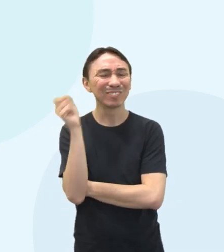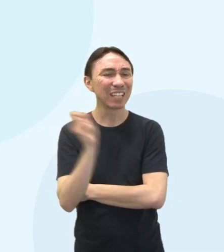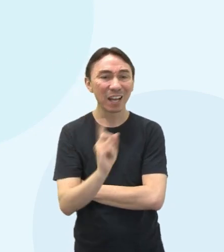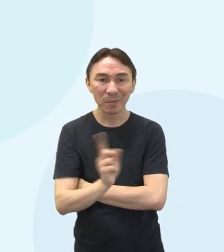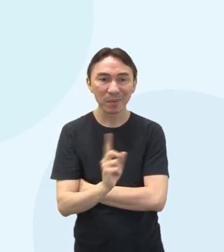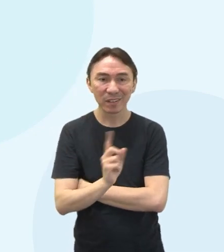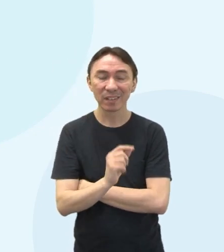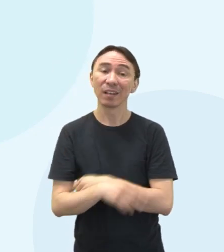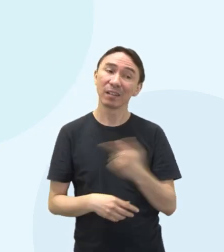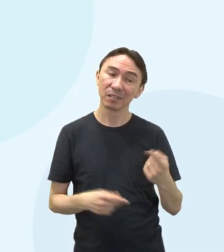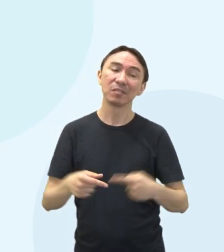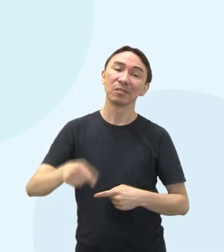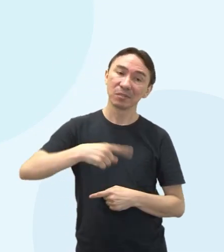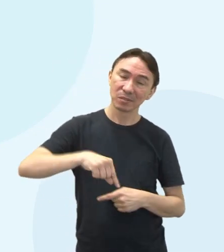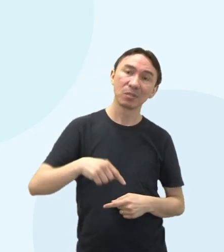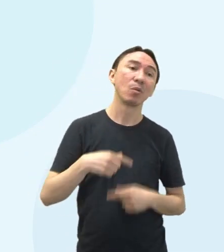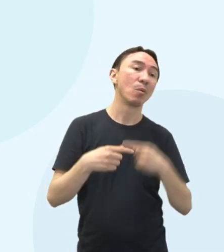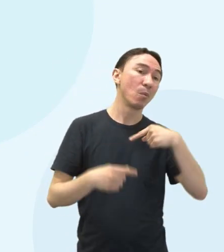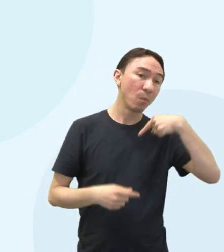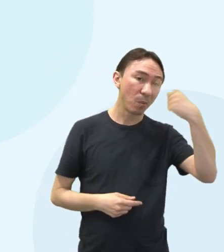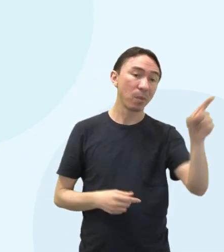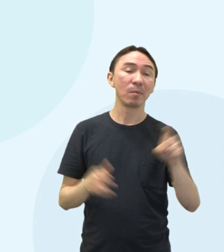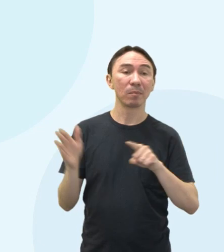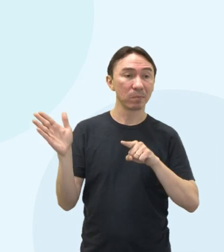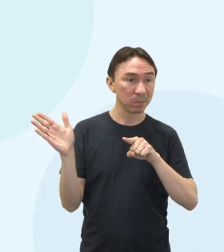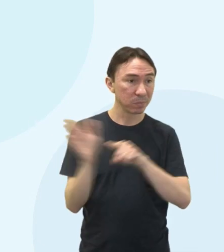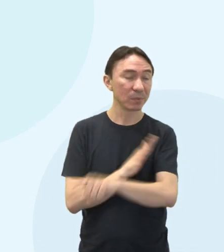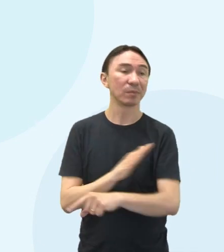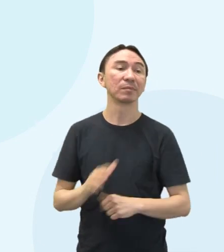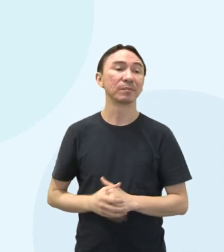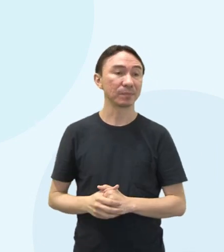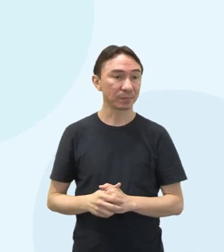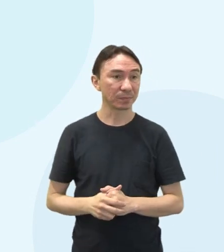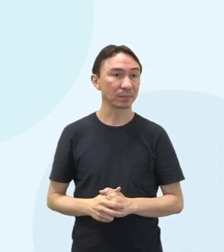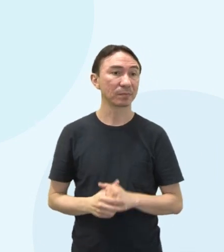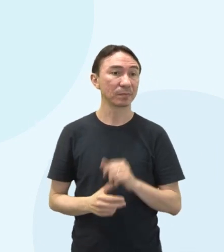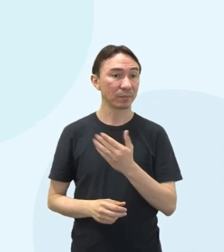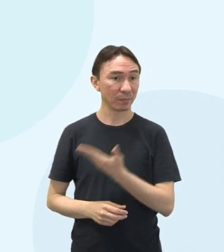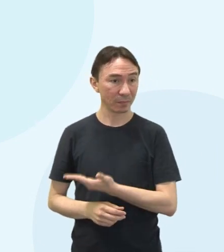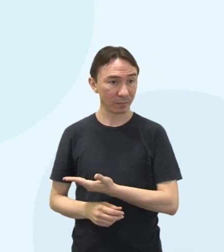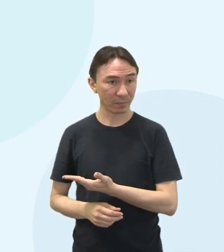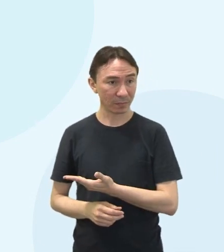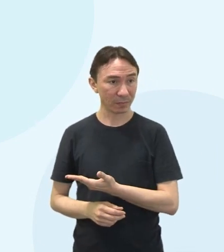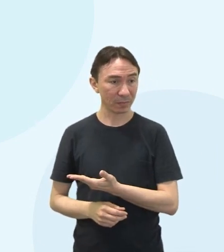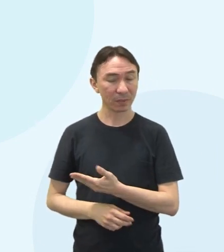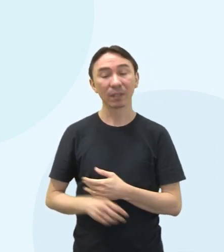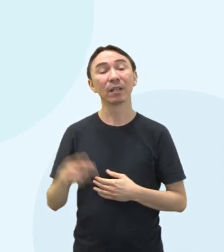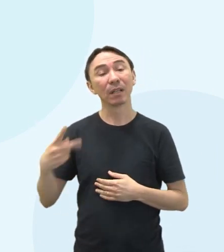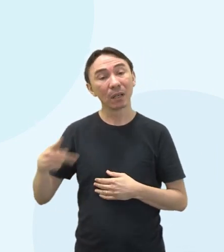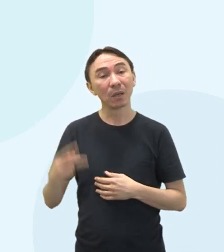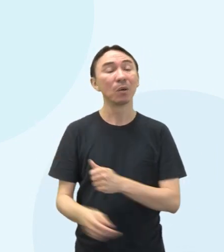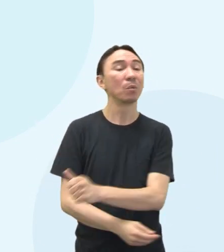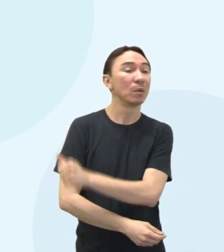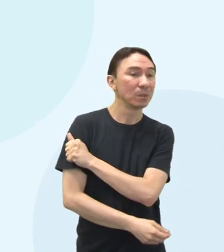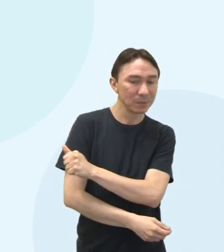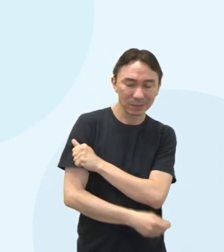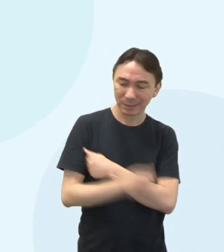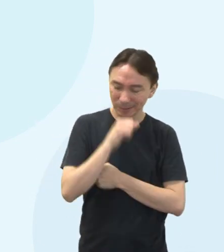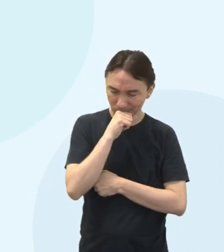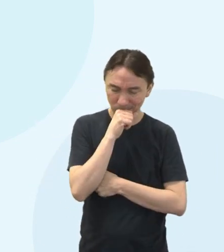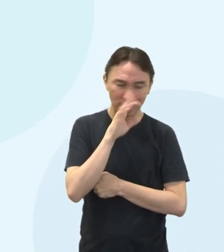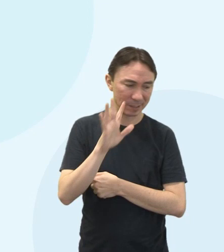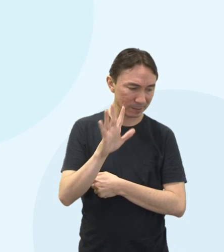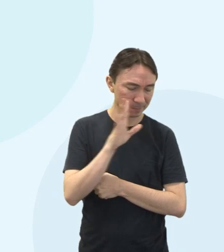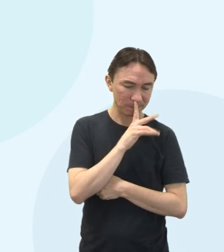nossa próxima pergunta né Rafael quase perguntas que nós podemos lançar para os estudantes né É